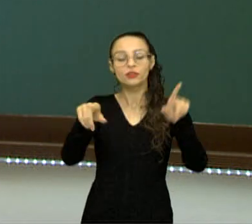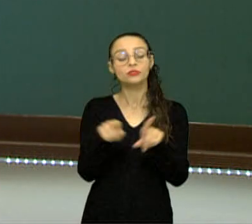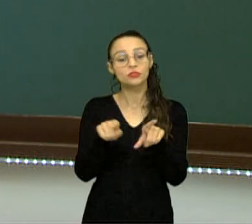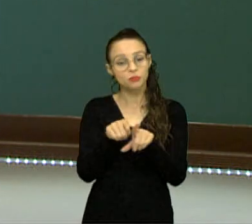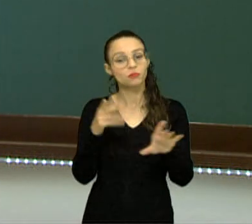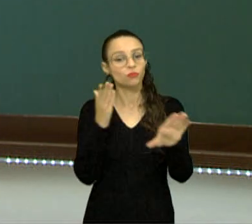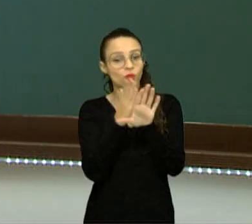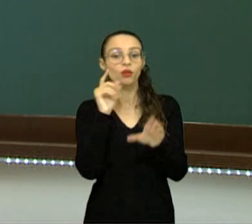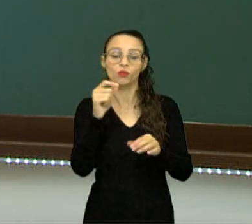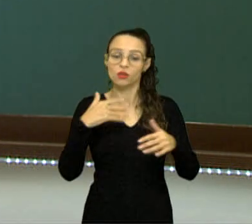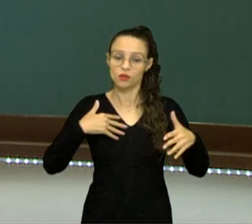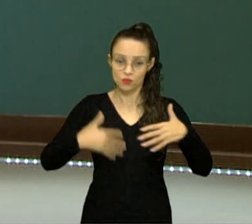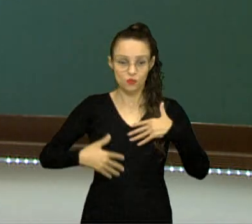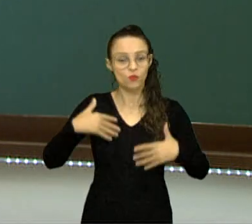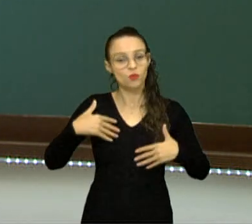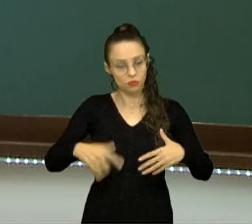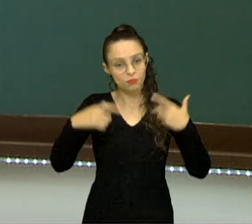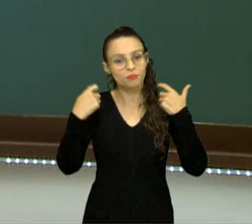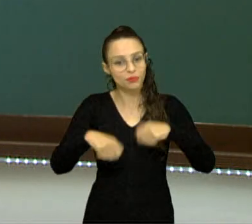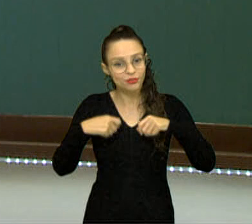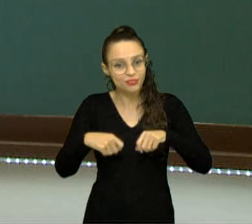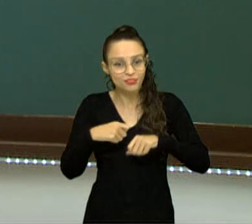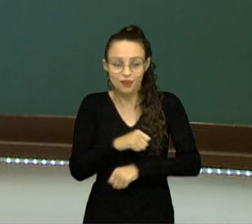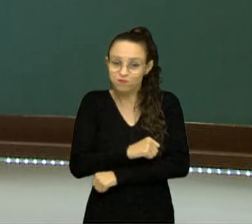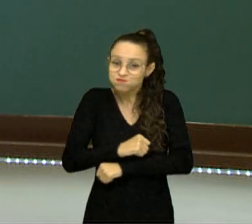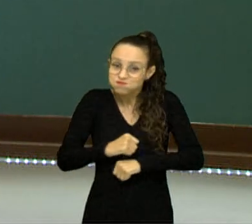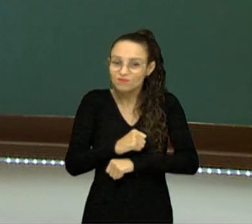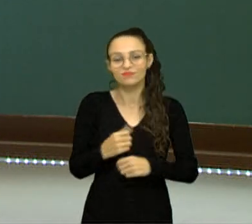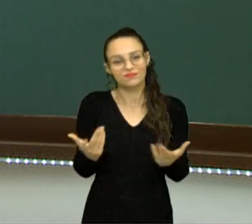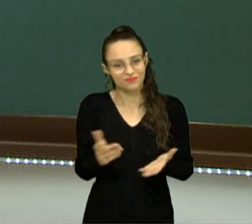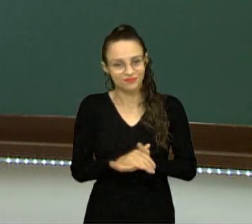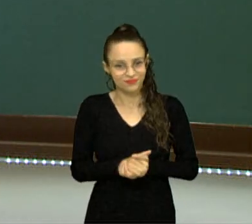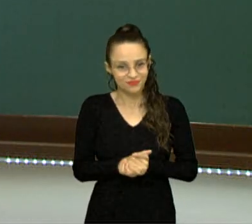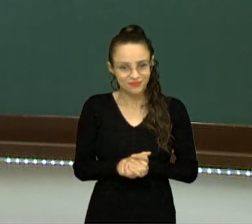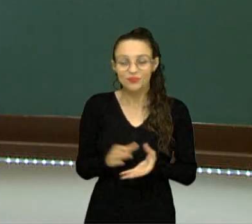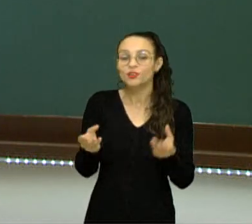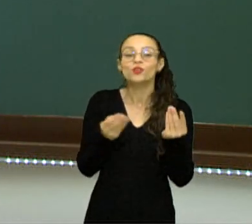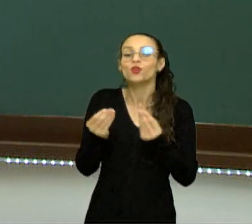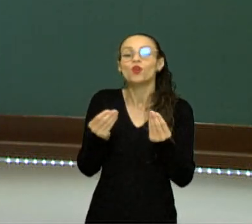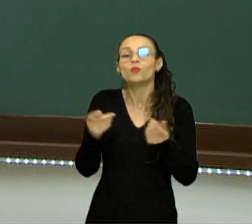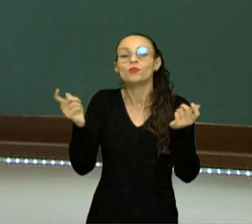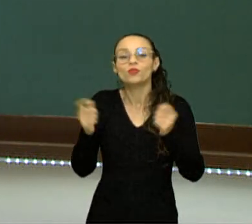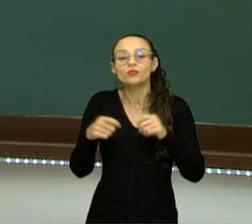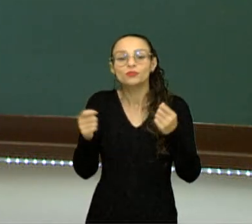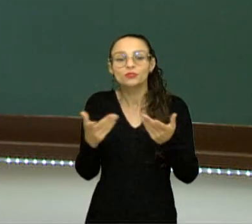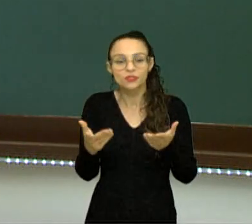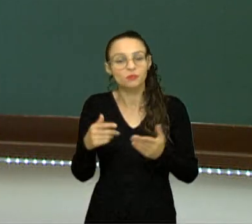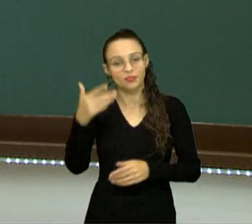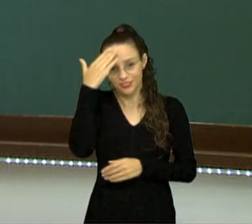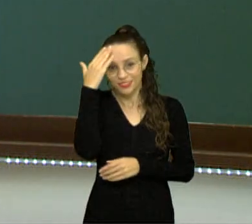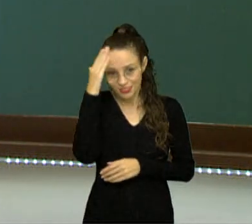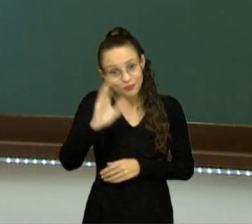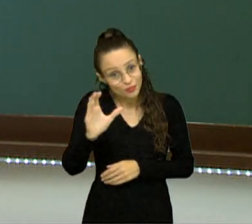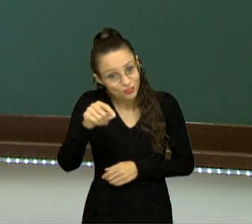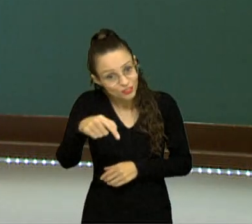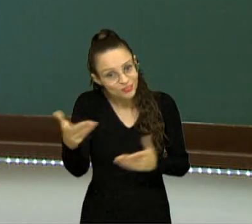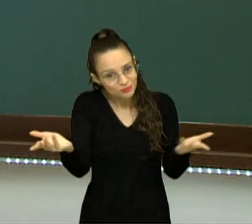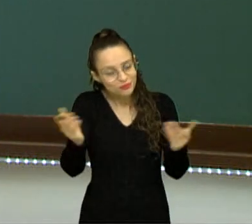se entende que o corpo precisa criar uma espécie de uma gordurinha. Ah, professor, como é que você pode... Ah, estamos em Curitiba.